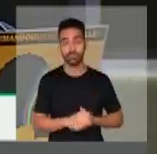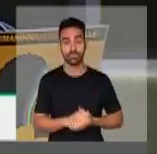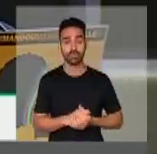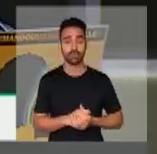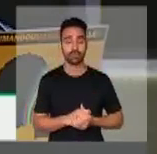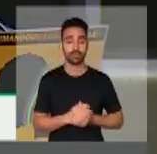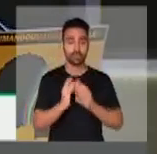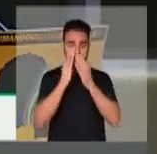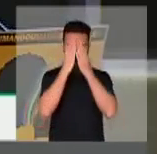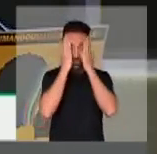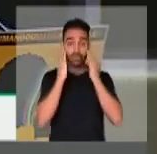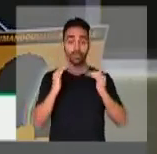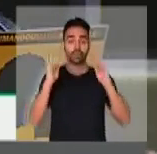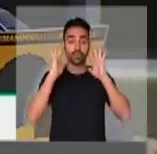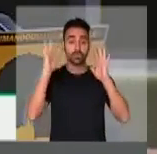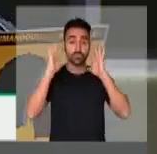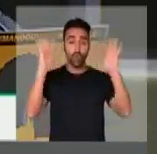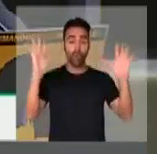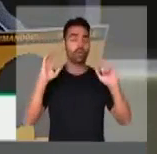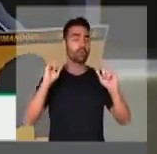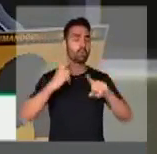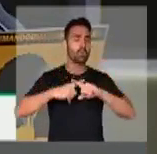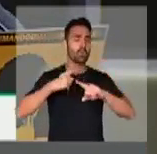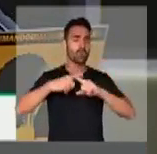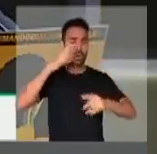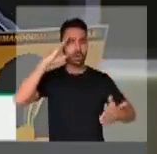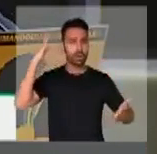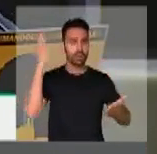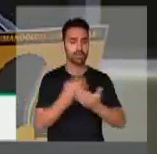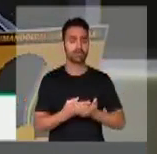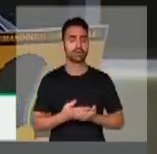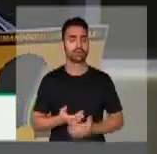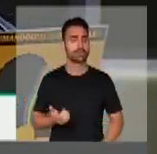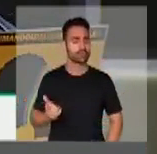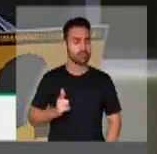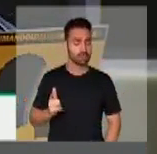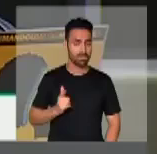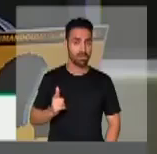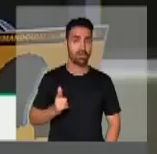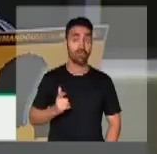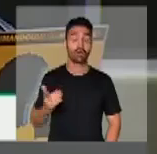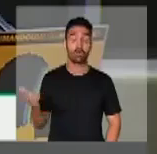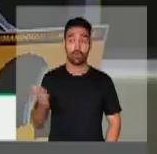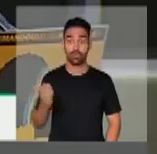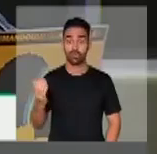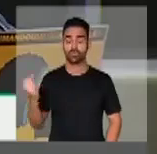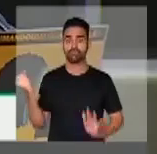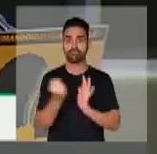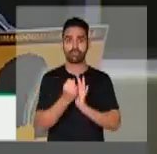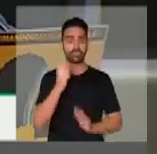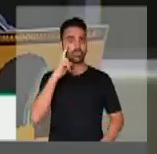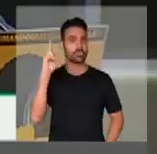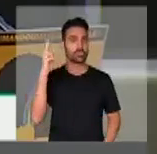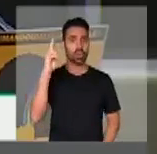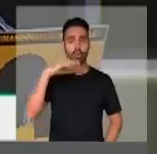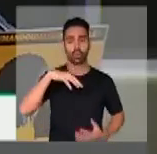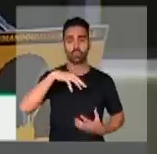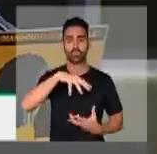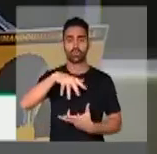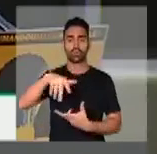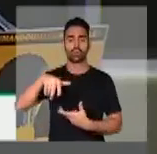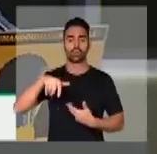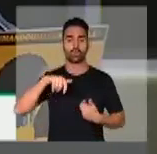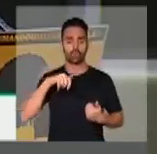sonham porque acreditam que vivemos já o limiar de um período histórico, a verdadeira história da humanidade,